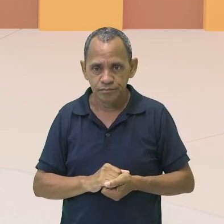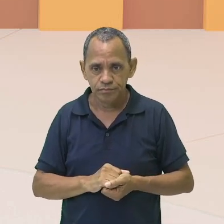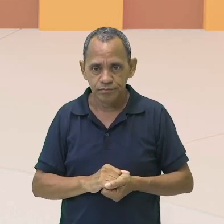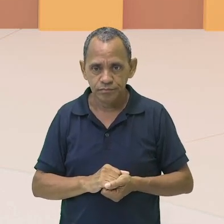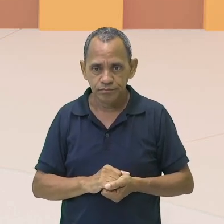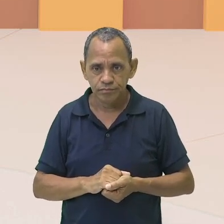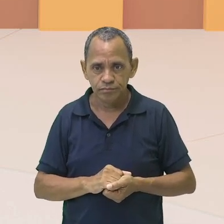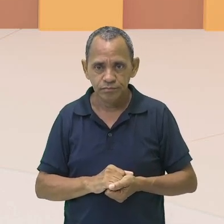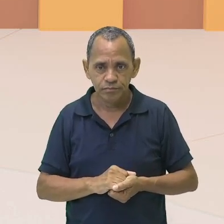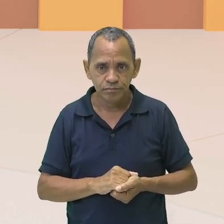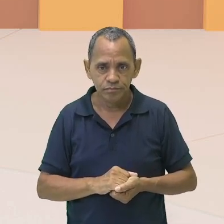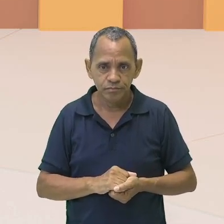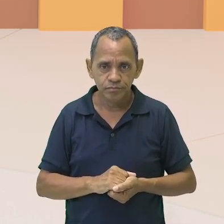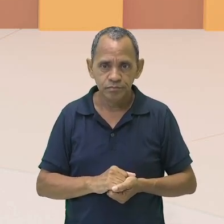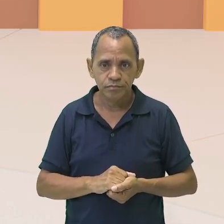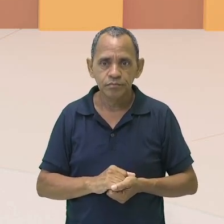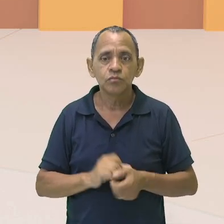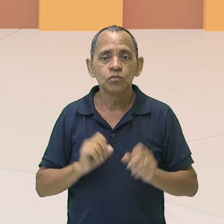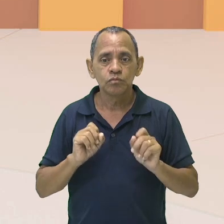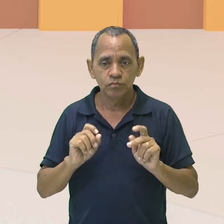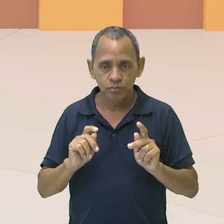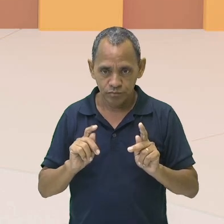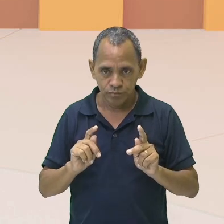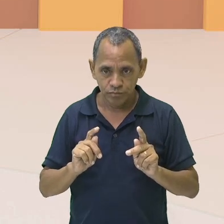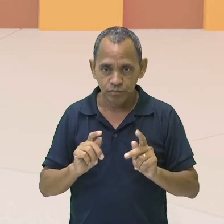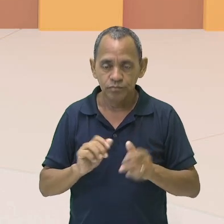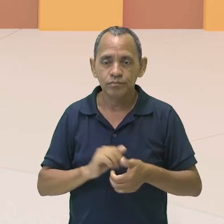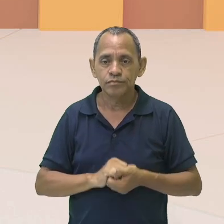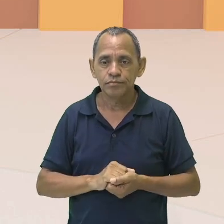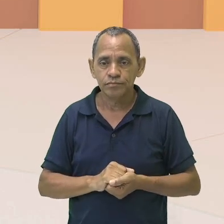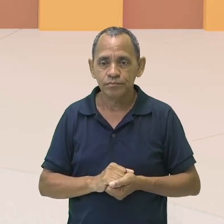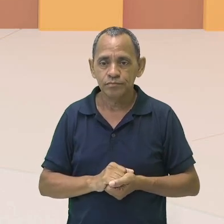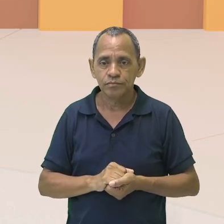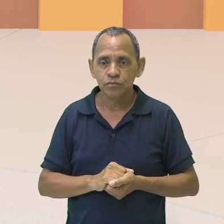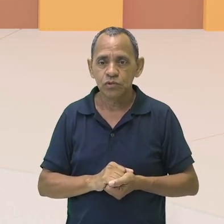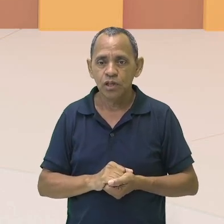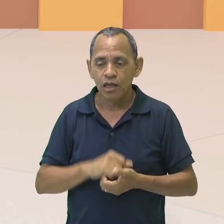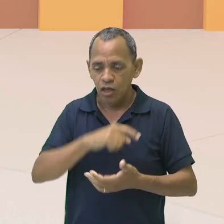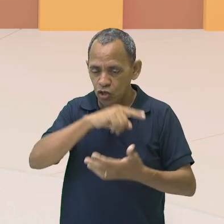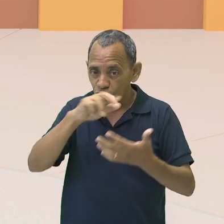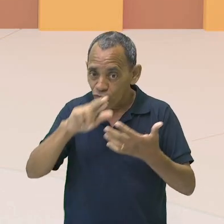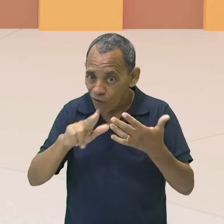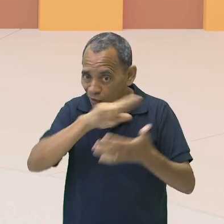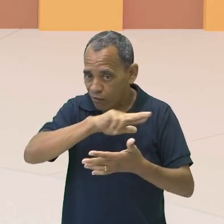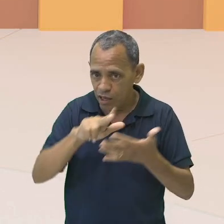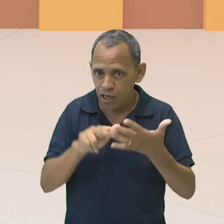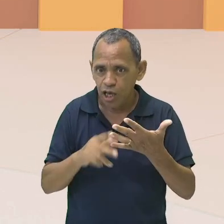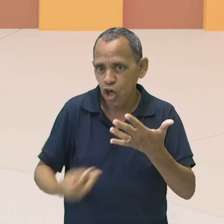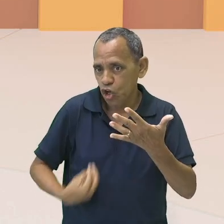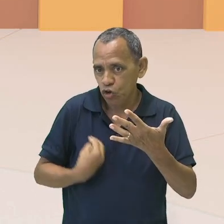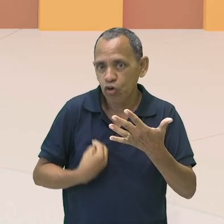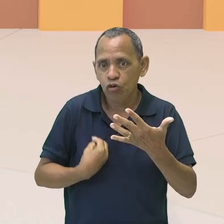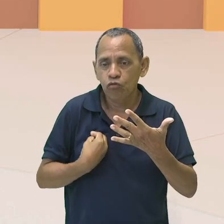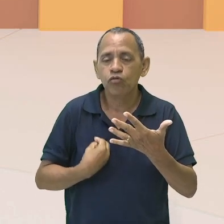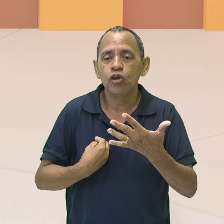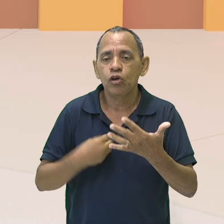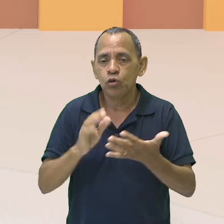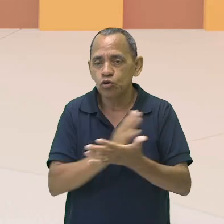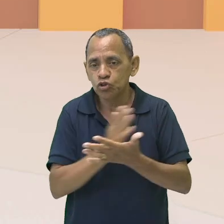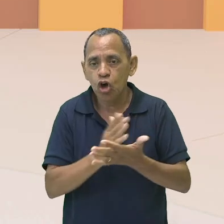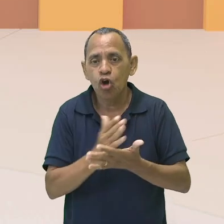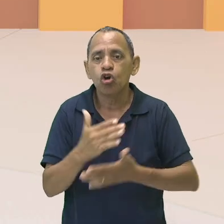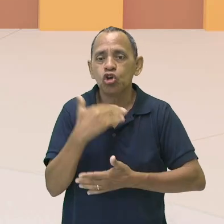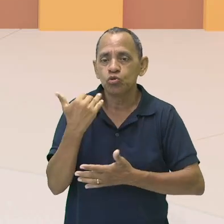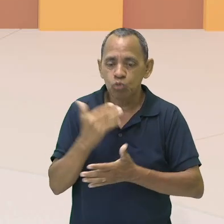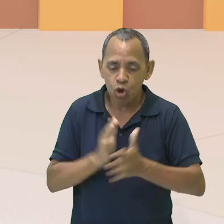biodiversidade não, tá bom? Um beijo aí para vocês aí, para vocês espécies aí, não tô nem aí. Basicamente é essa a ideia, tá? Por